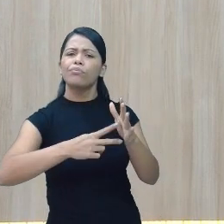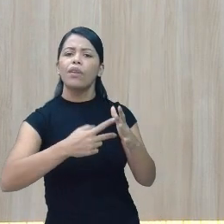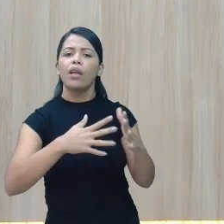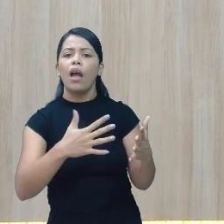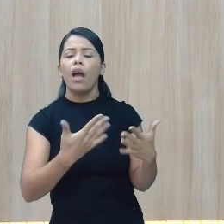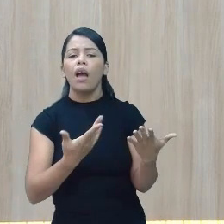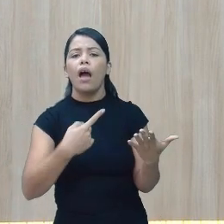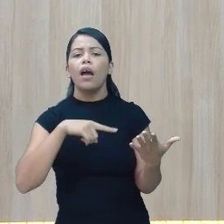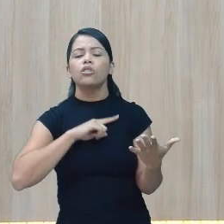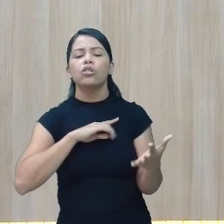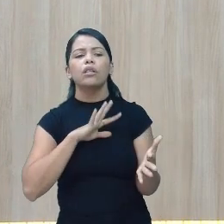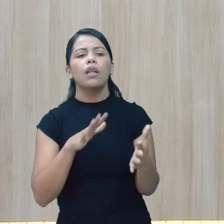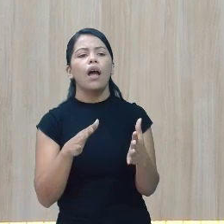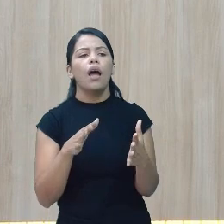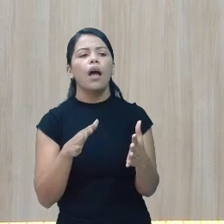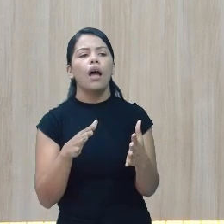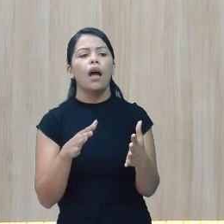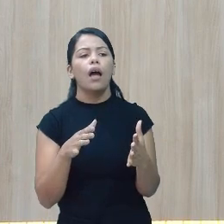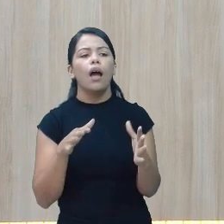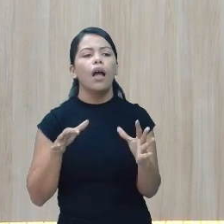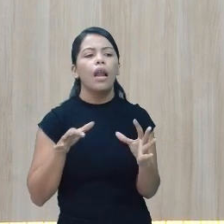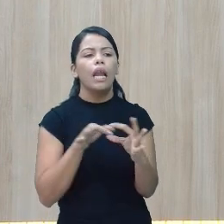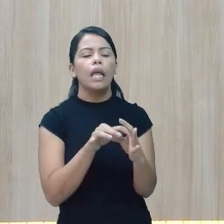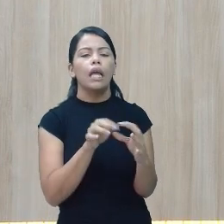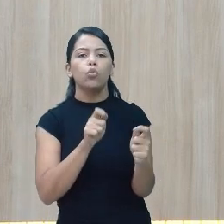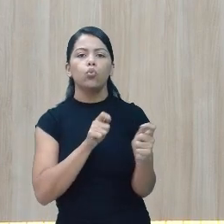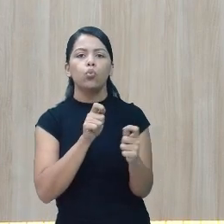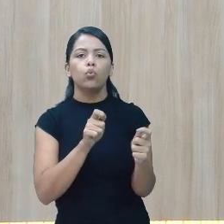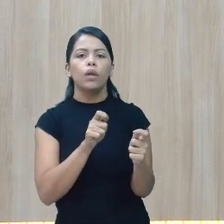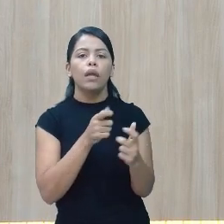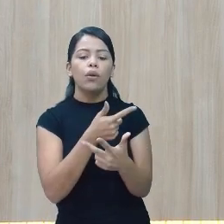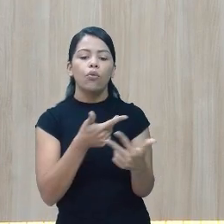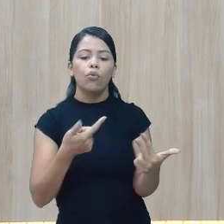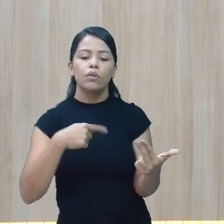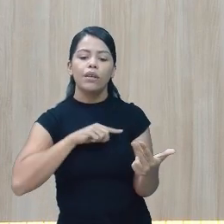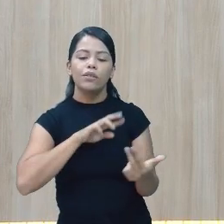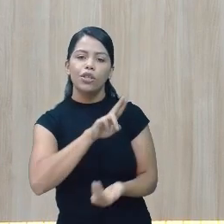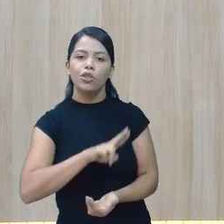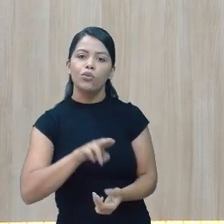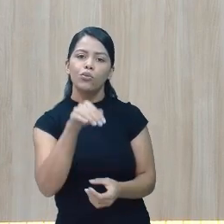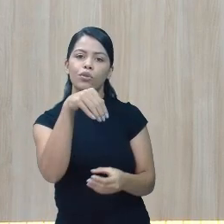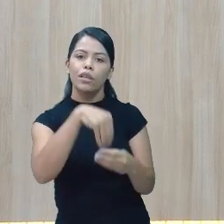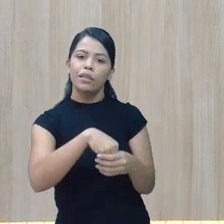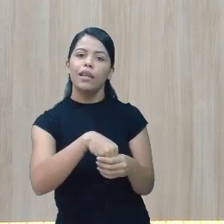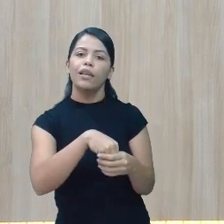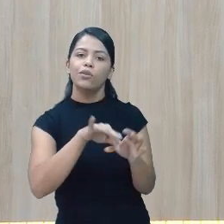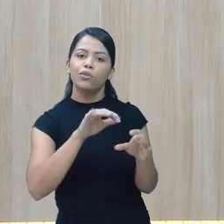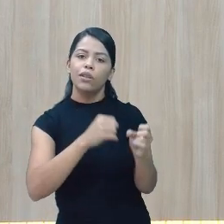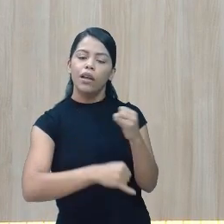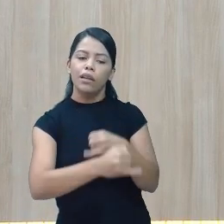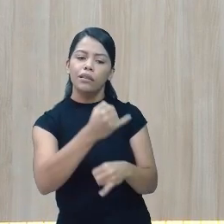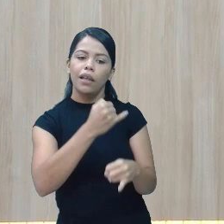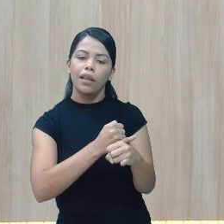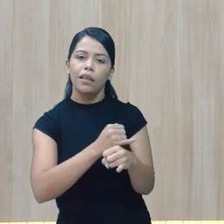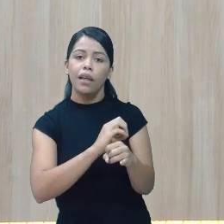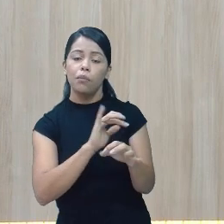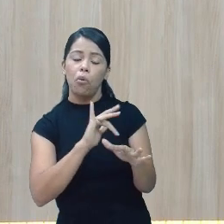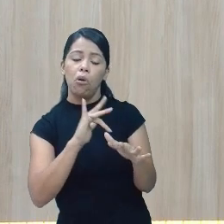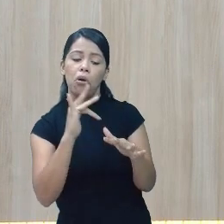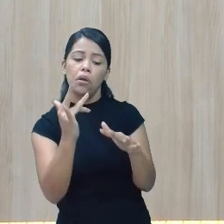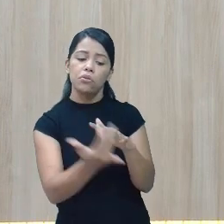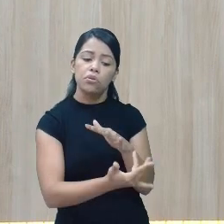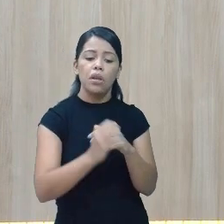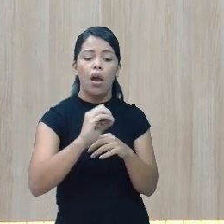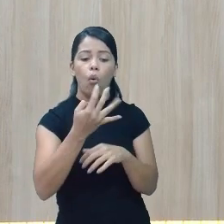está falando associado a coisas que a gente utiliza na internet, como, por exemplo, redes sociais, ou então você assistir um